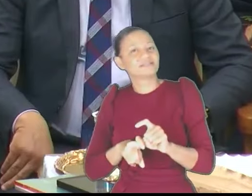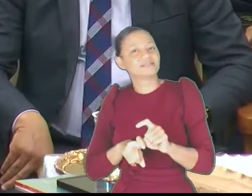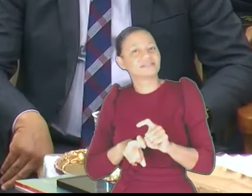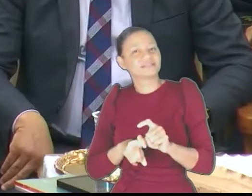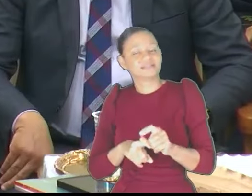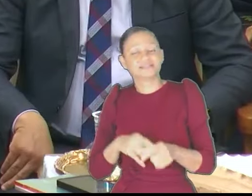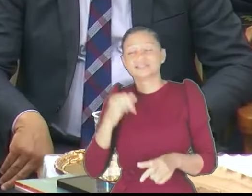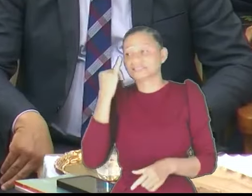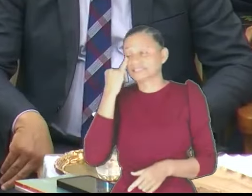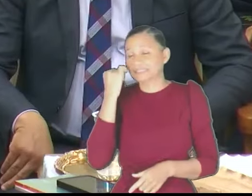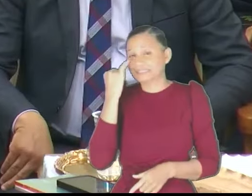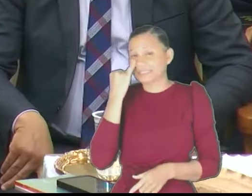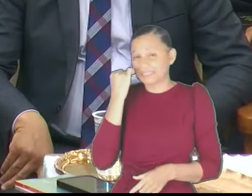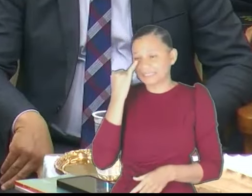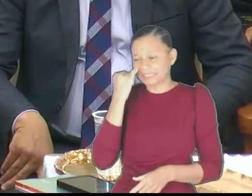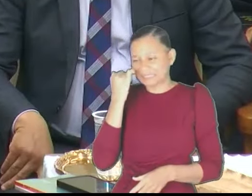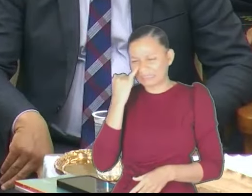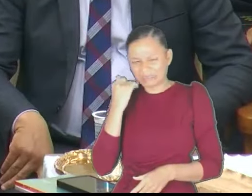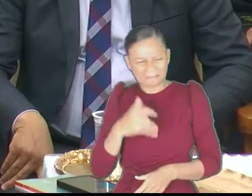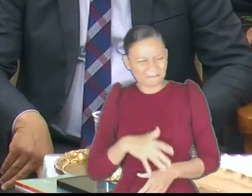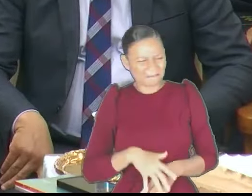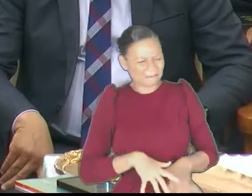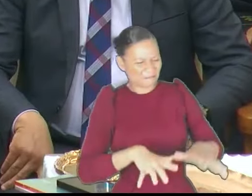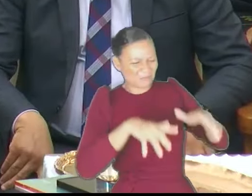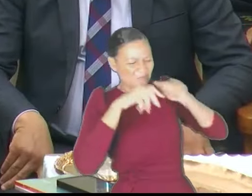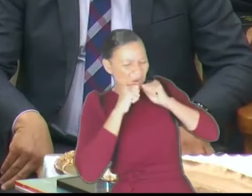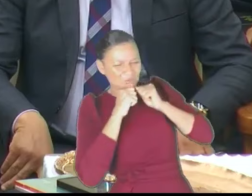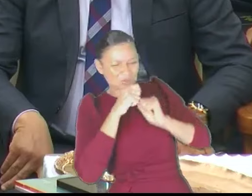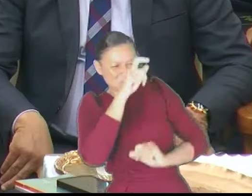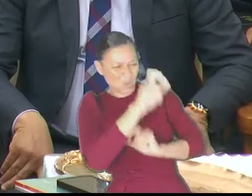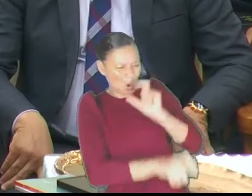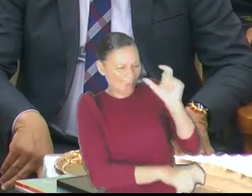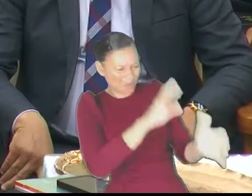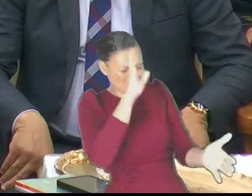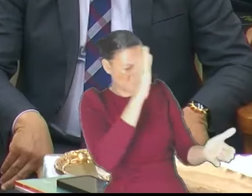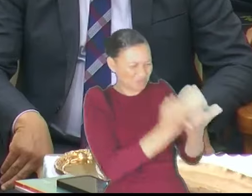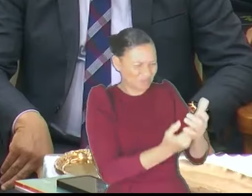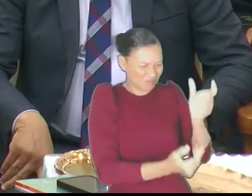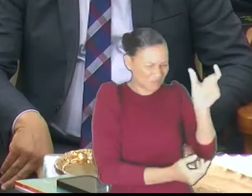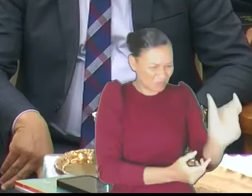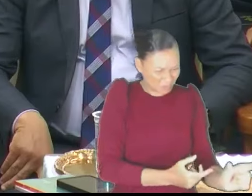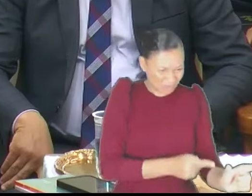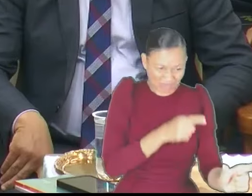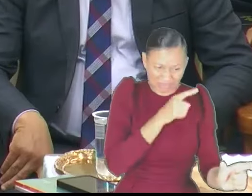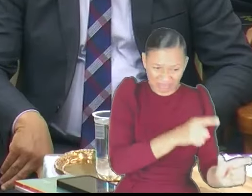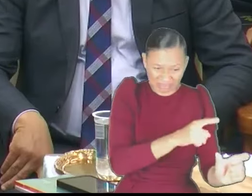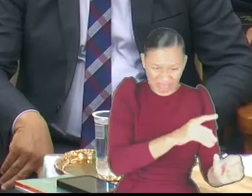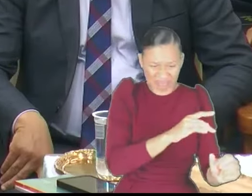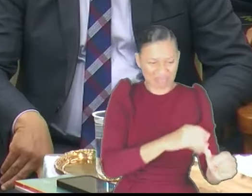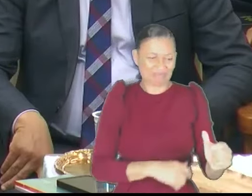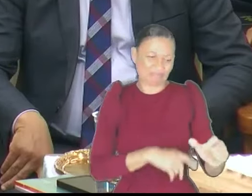Jeremias diz: maldito o homem que confia no homem e faz do seu braço. Meu irmão, essa empresa sua quebra,